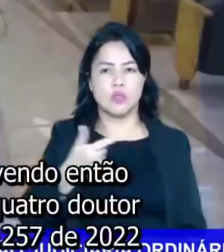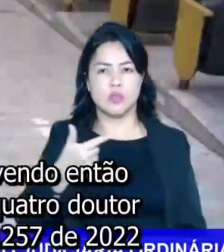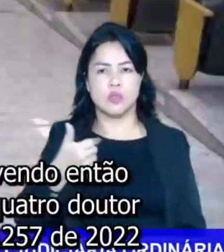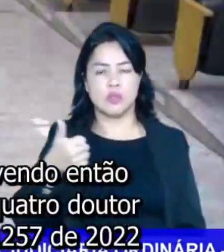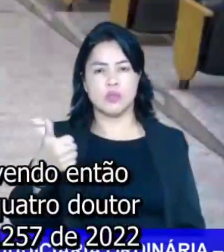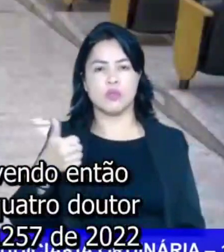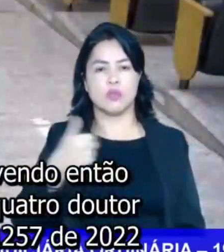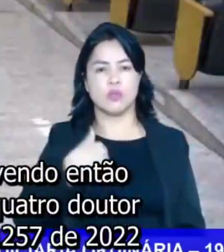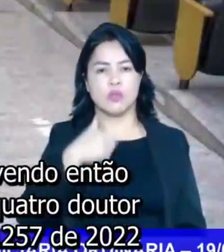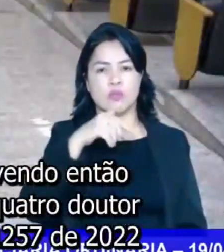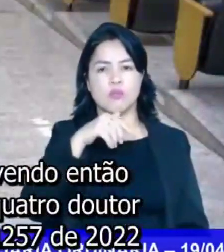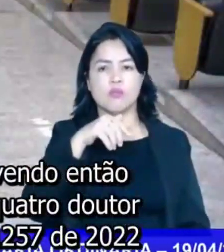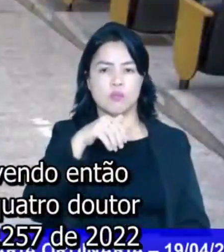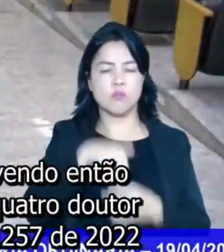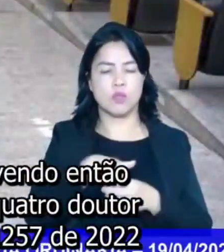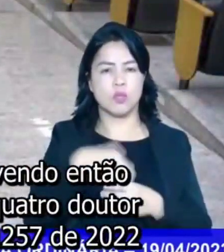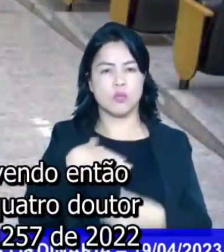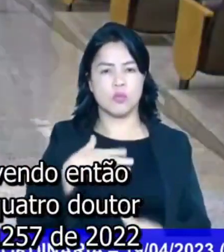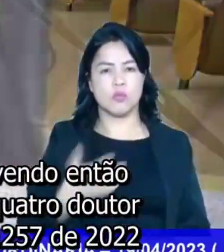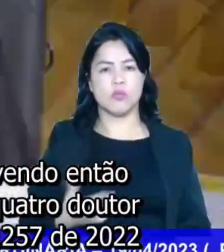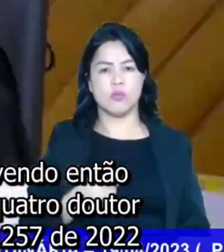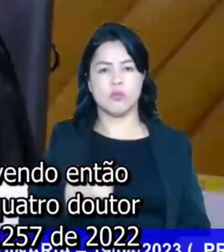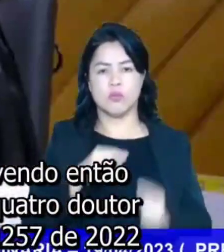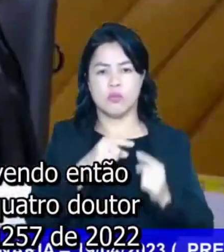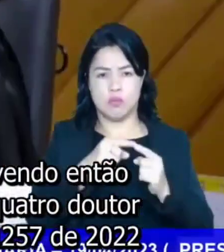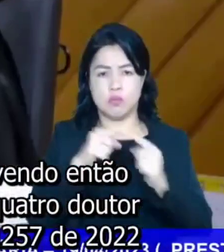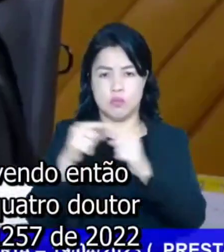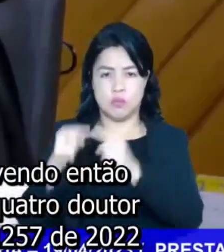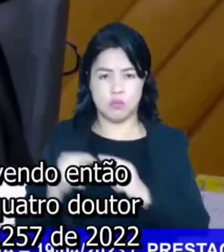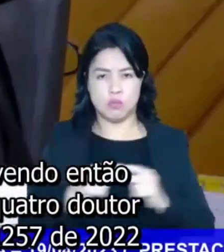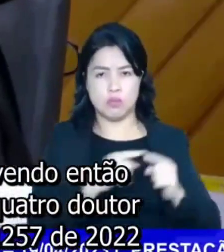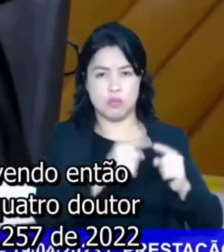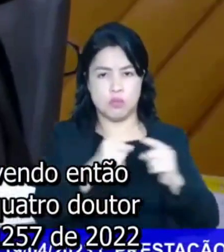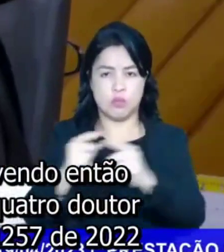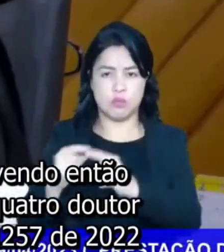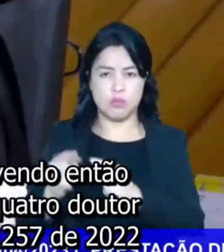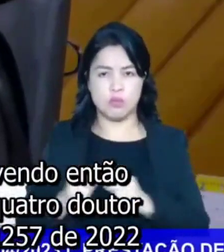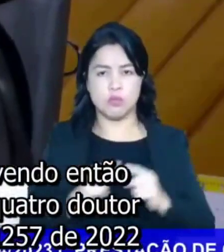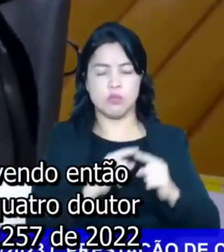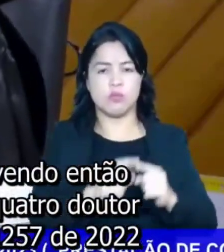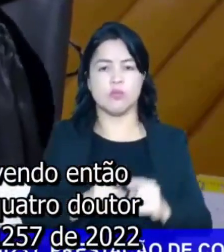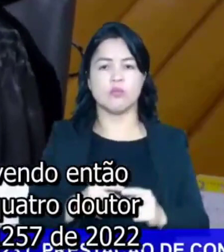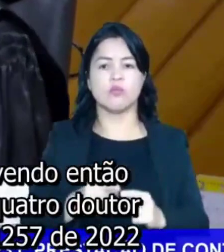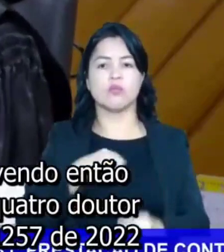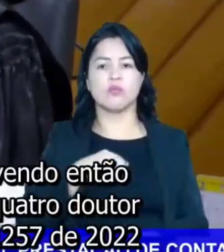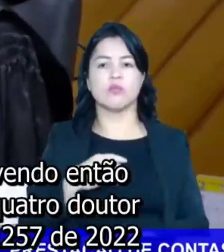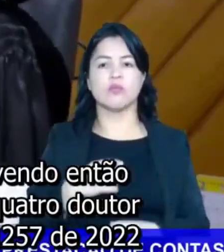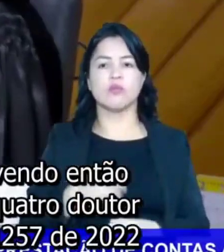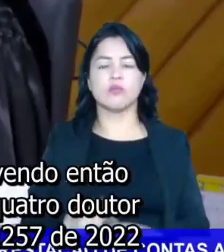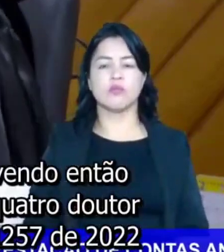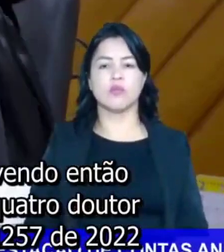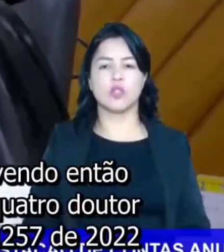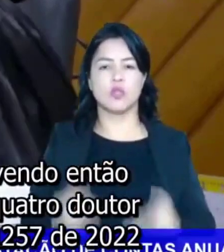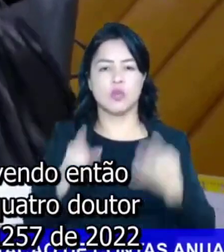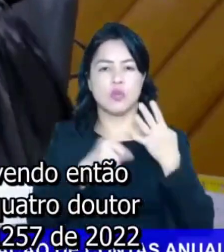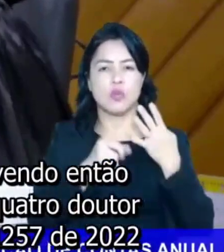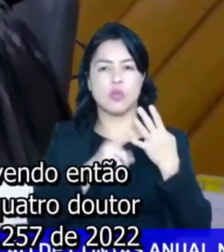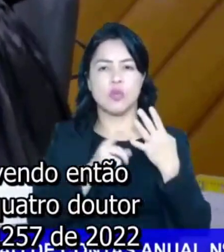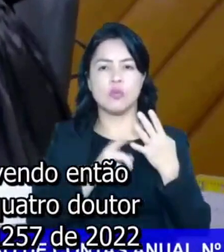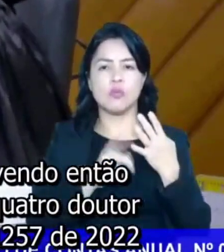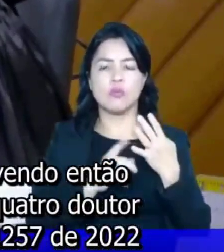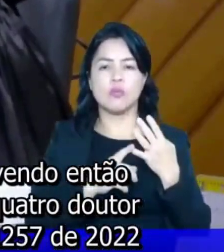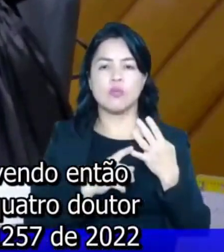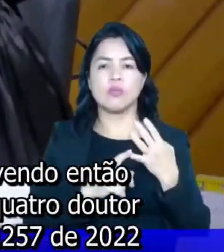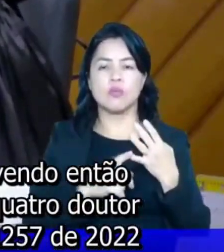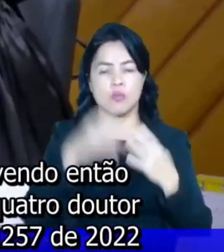voto, presidente. Alguma divergência? Não havendo, então estão em sua mesa, de frente para a tela do seu computador, desembargador João Lages.